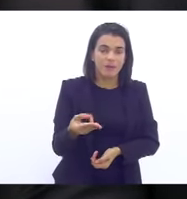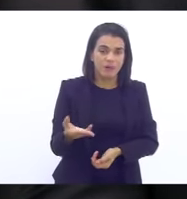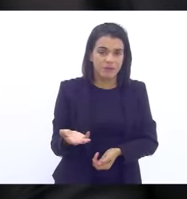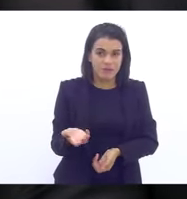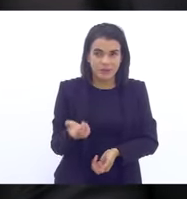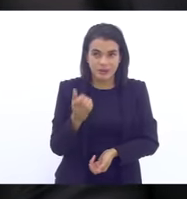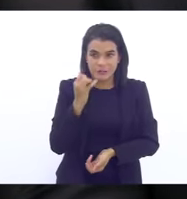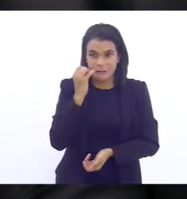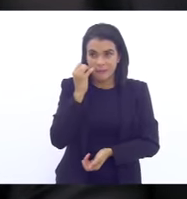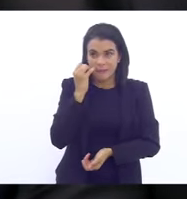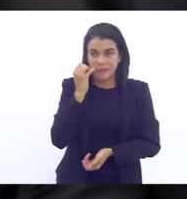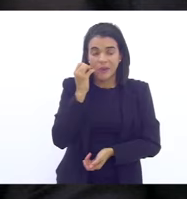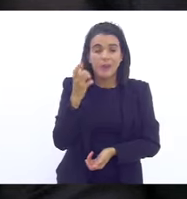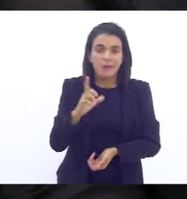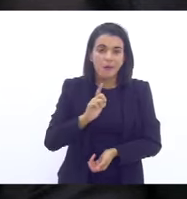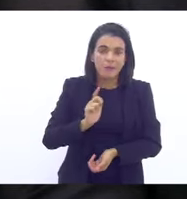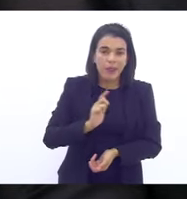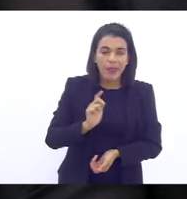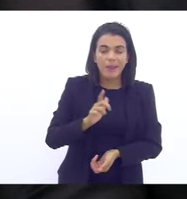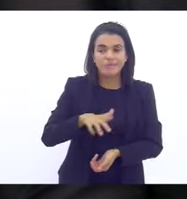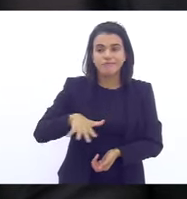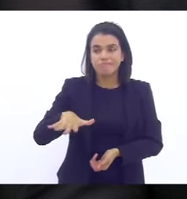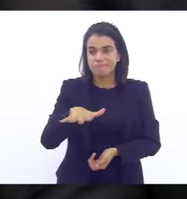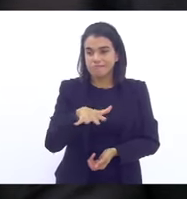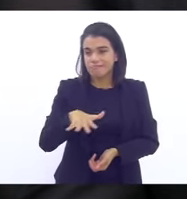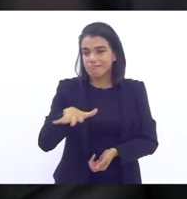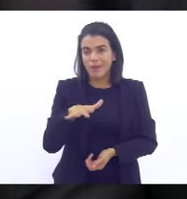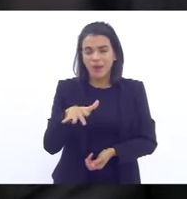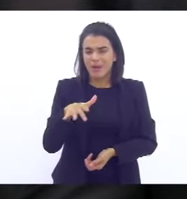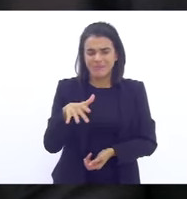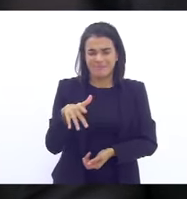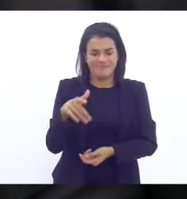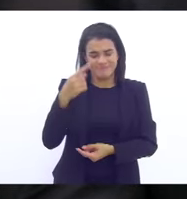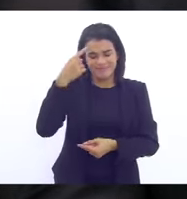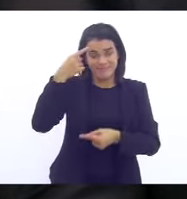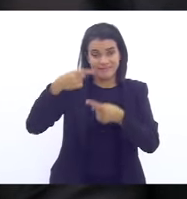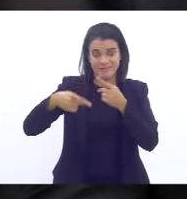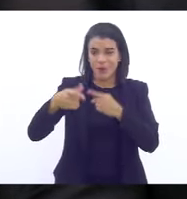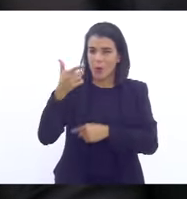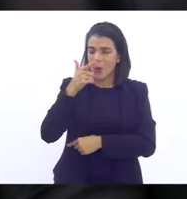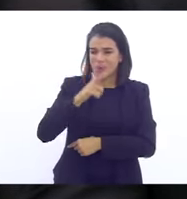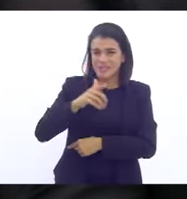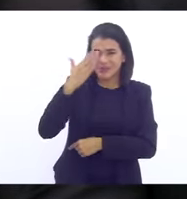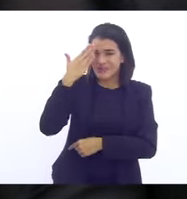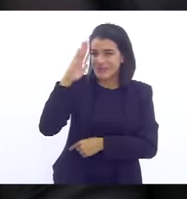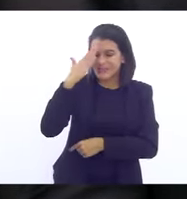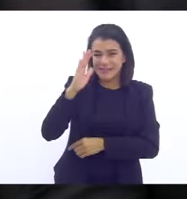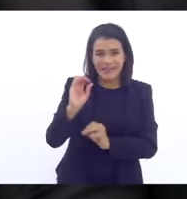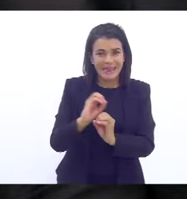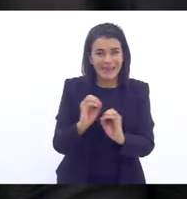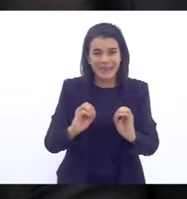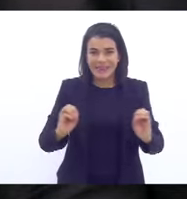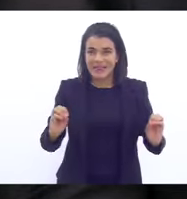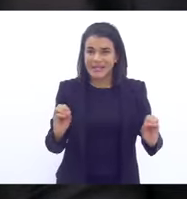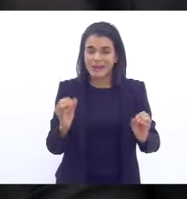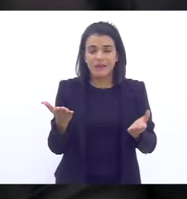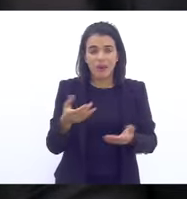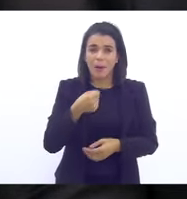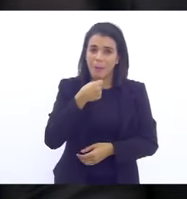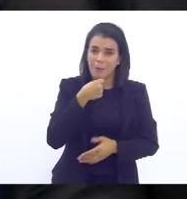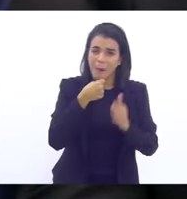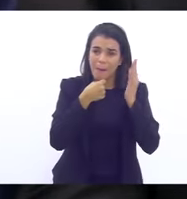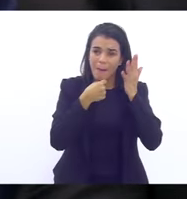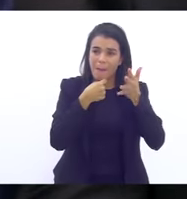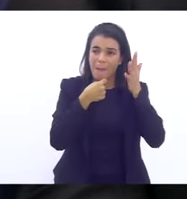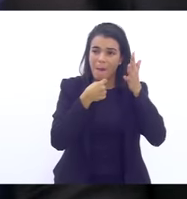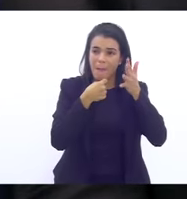Enfim, são coisas que eu não consigo entender, a conta não fecha. Então, eu vou passar a palavra